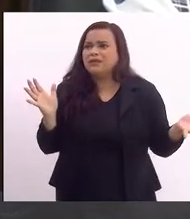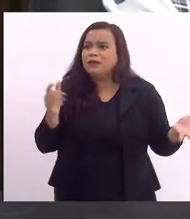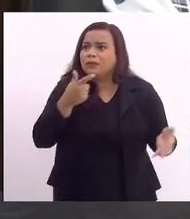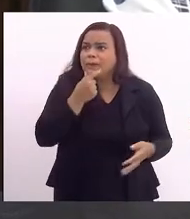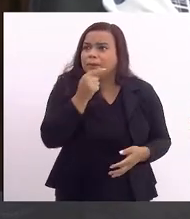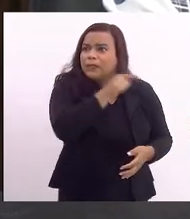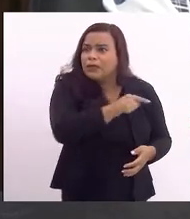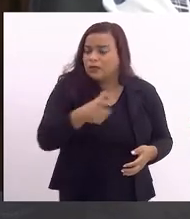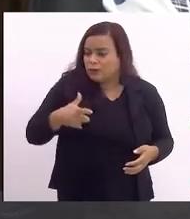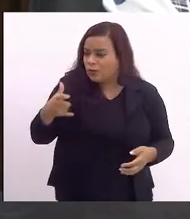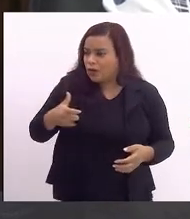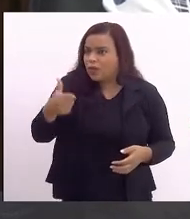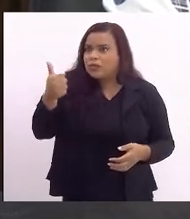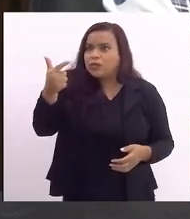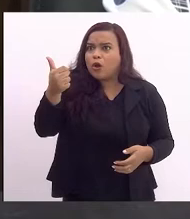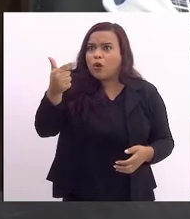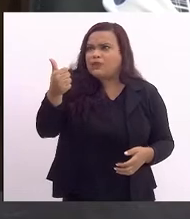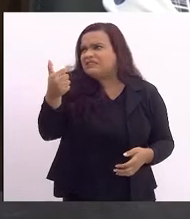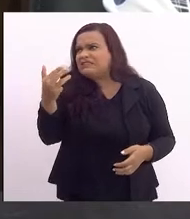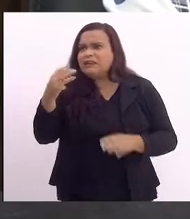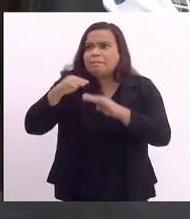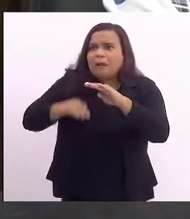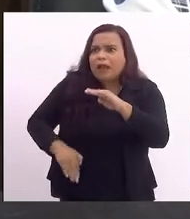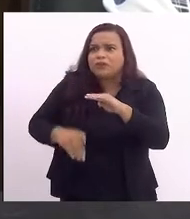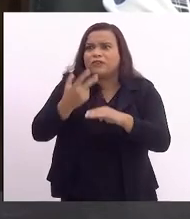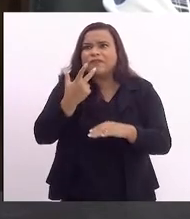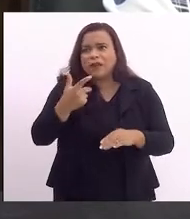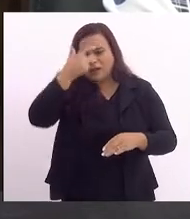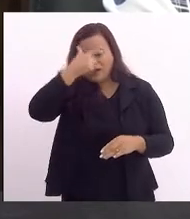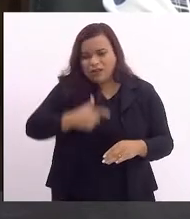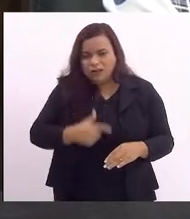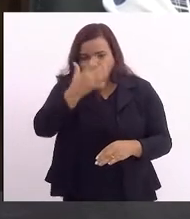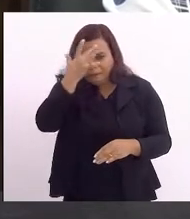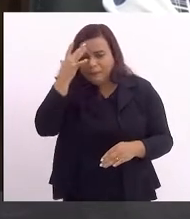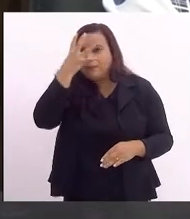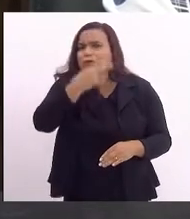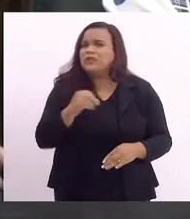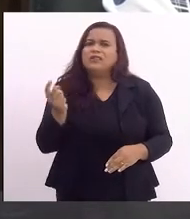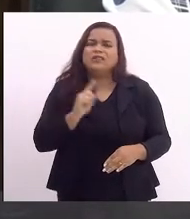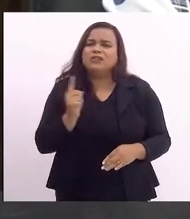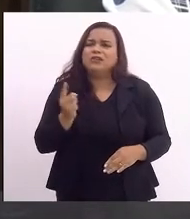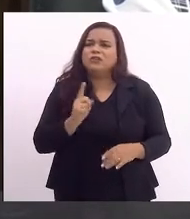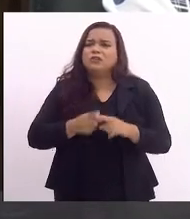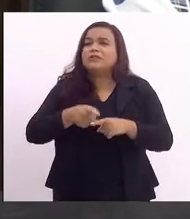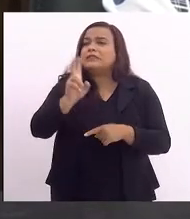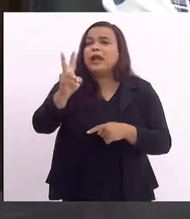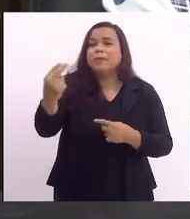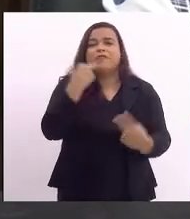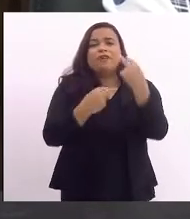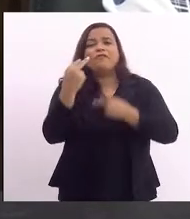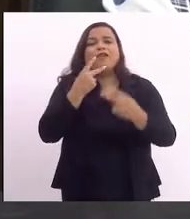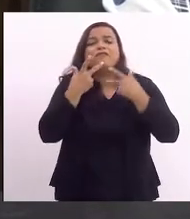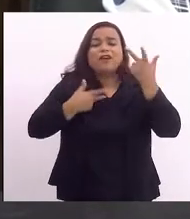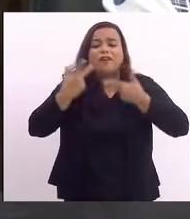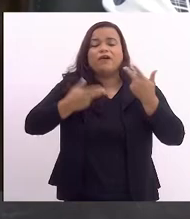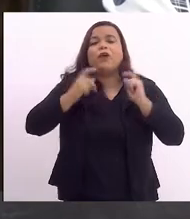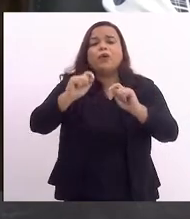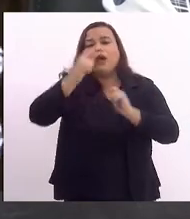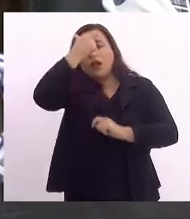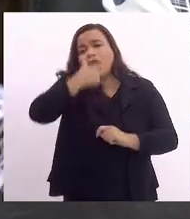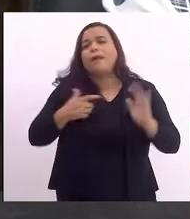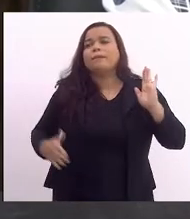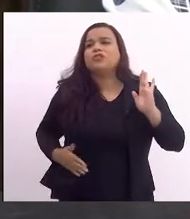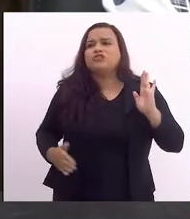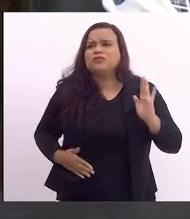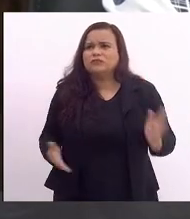ainda os seus 12, 13 anos, estava dizendo ali para mim que ele não se via como bonito, porque sempre disseram que ele tinha cara de bandido. A professora